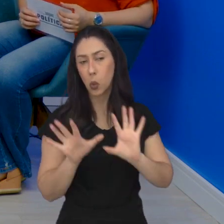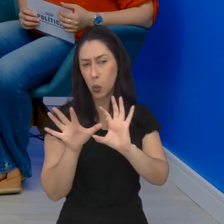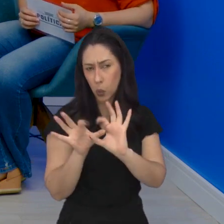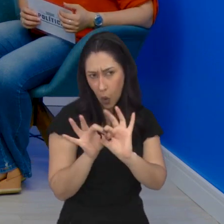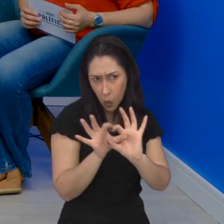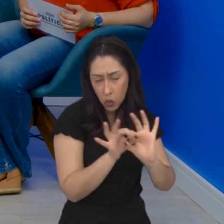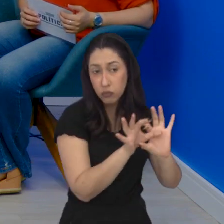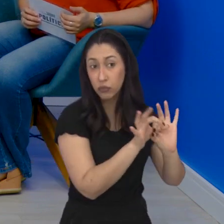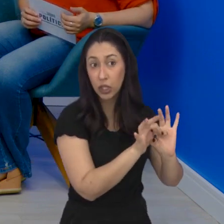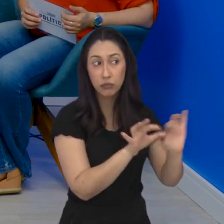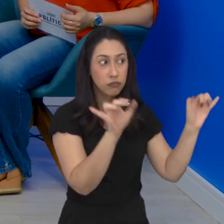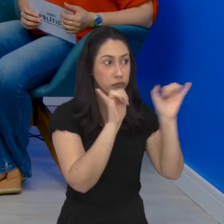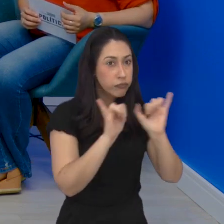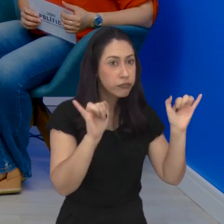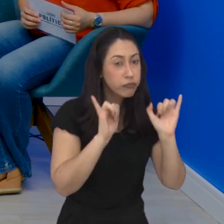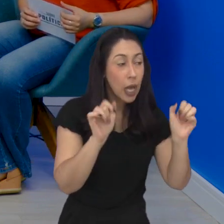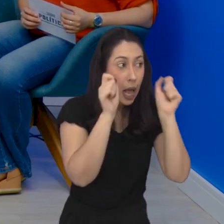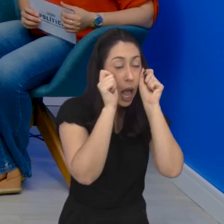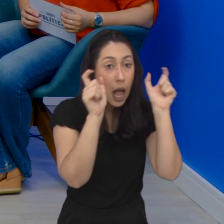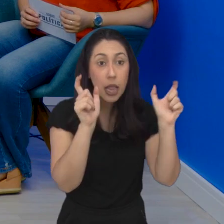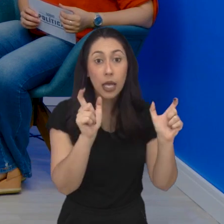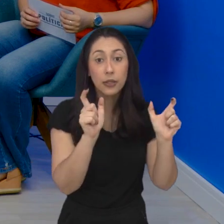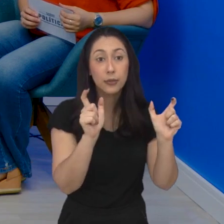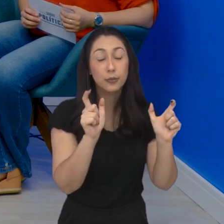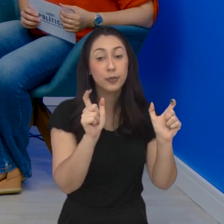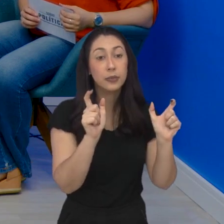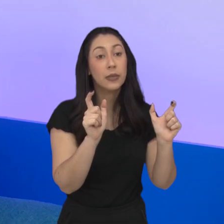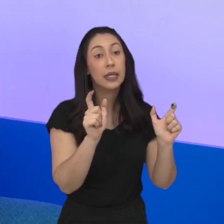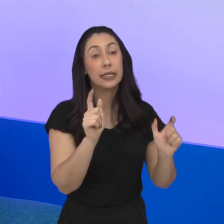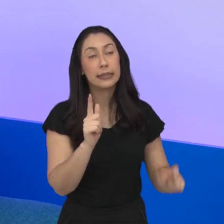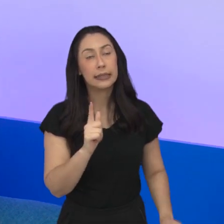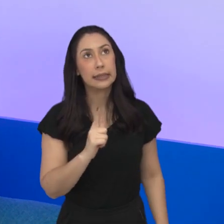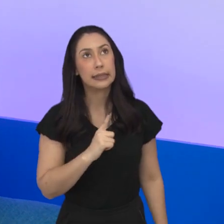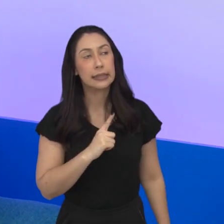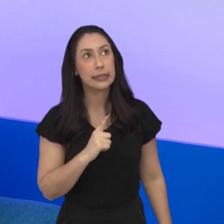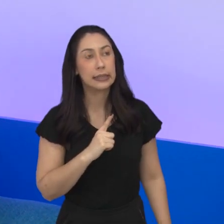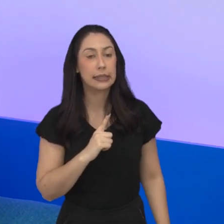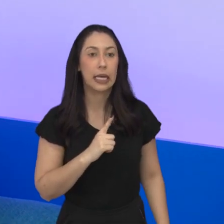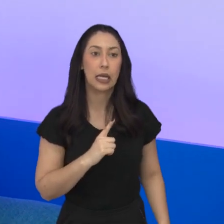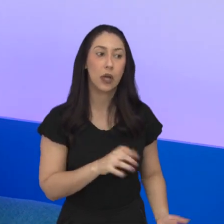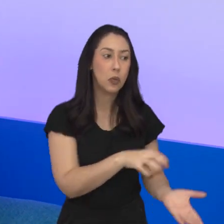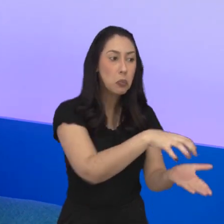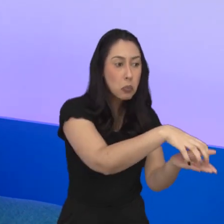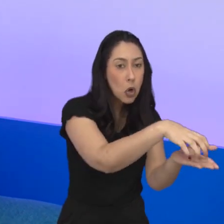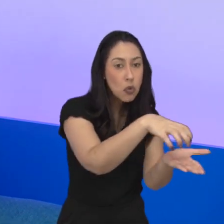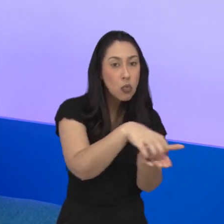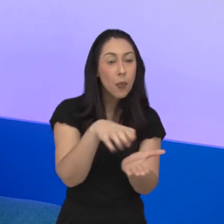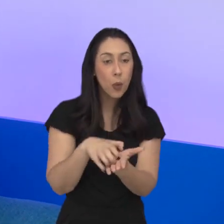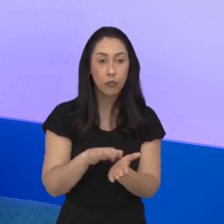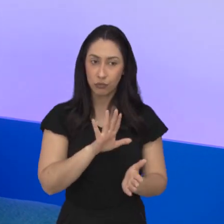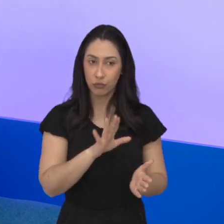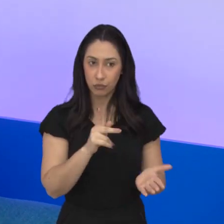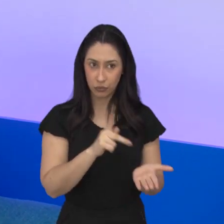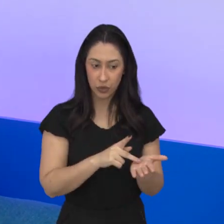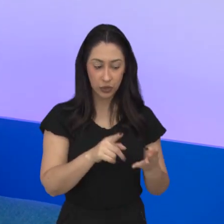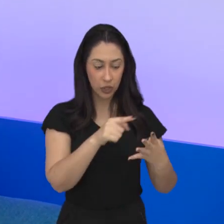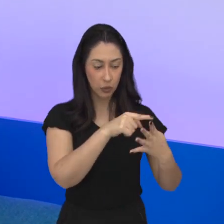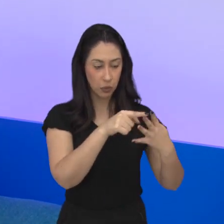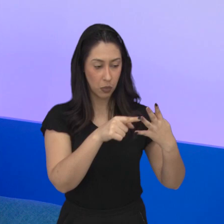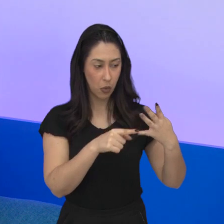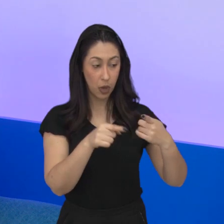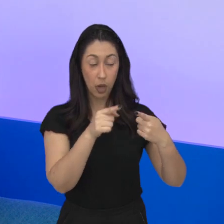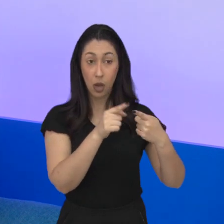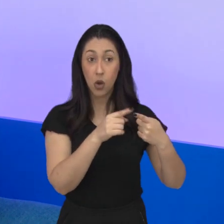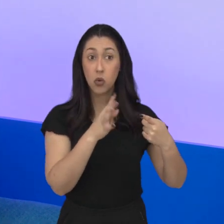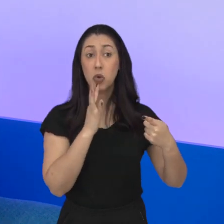do contexto de um sistema de alerta, né, que daí não está só o CEMADEM, a gente tem vários eixos, né? Na verdade, são 4 eixos.